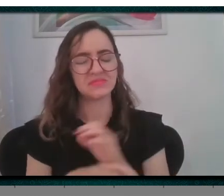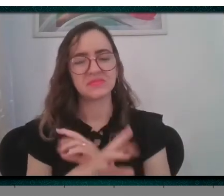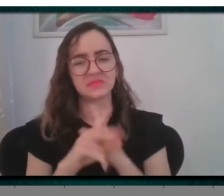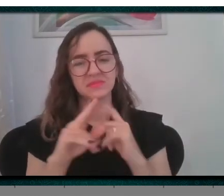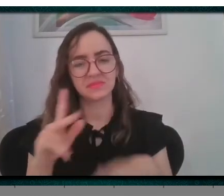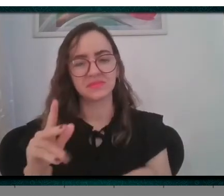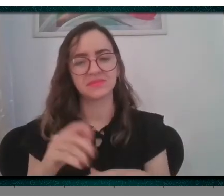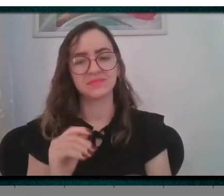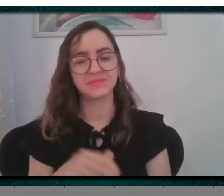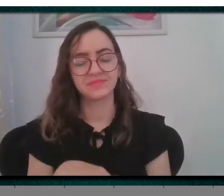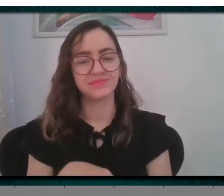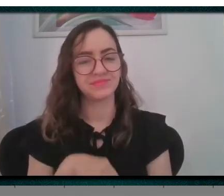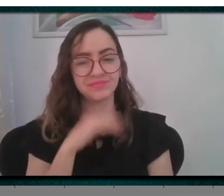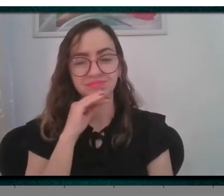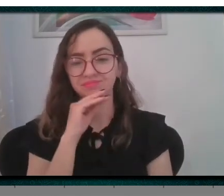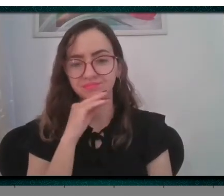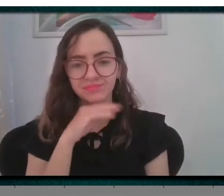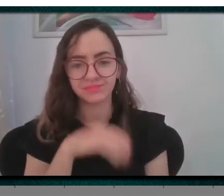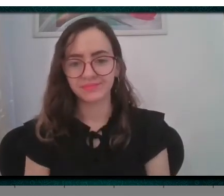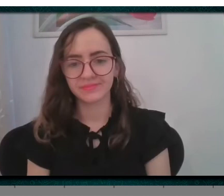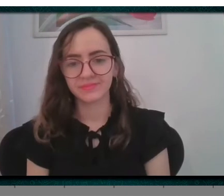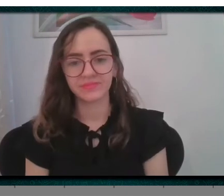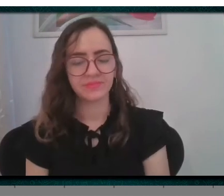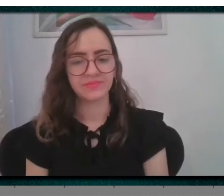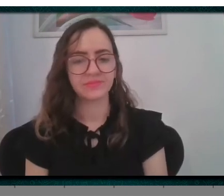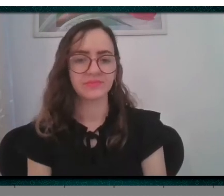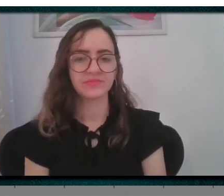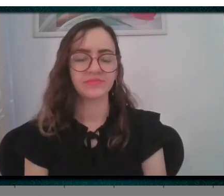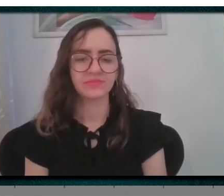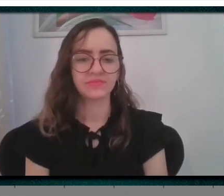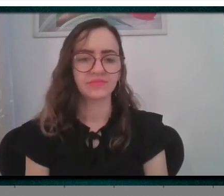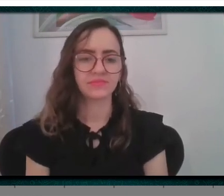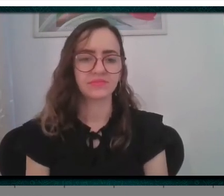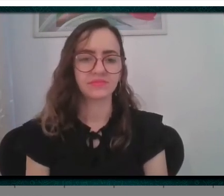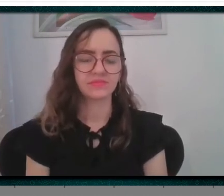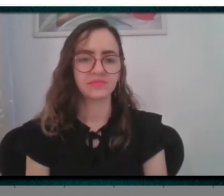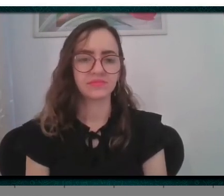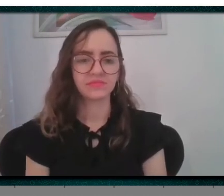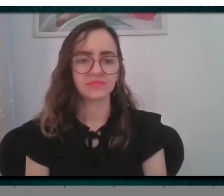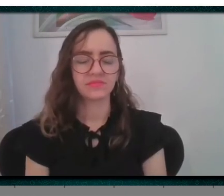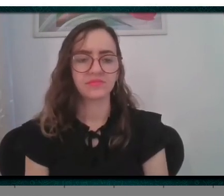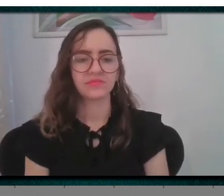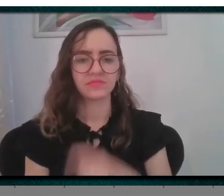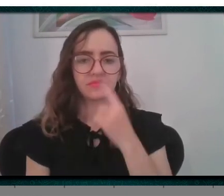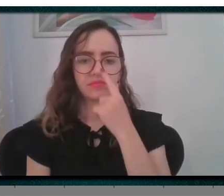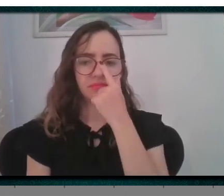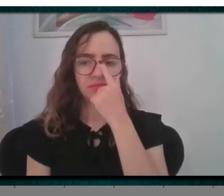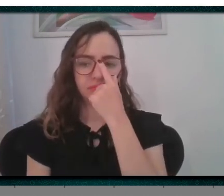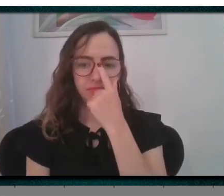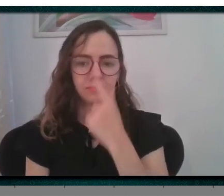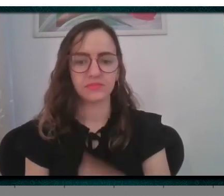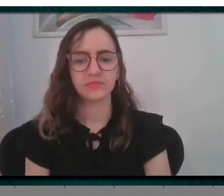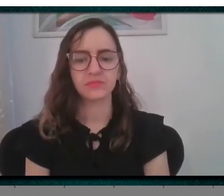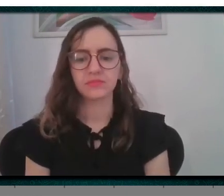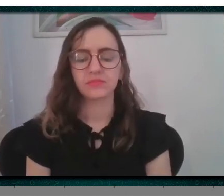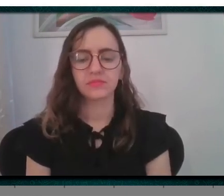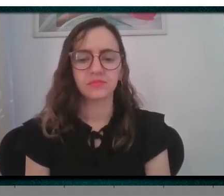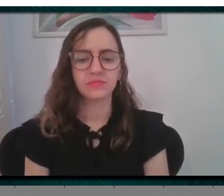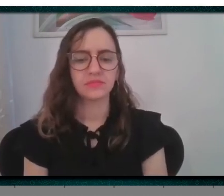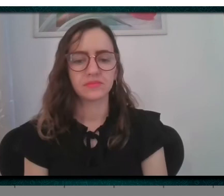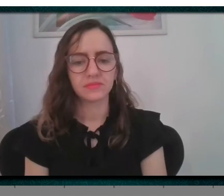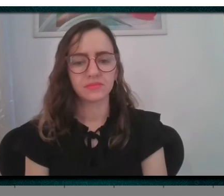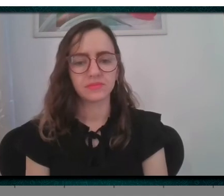Certo? Ponto. Essa é a forma. A nossa sorte é que quando a gente trabalha com números inteiros, ele facilita a nossa